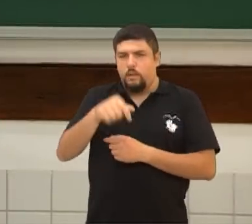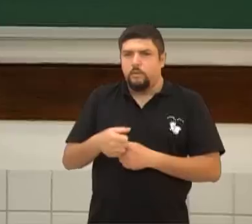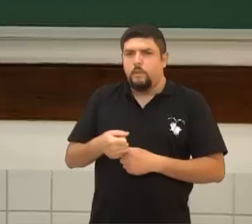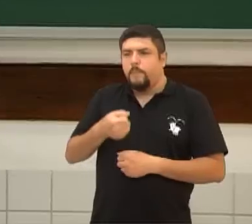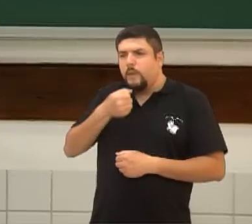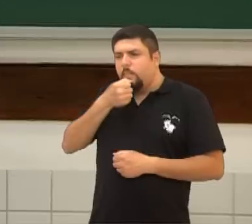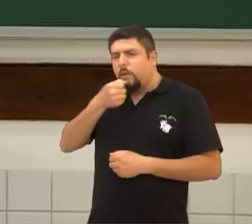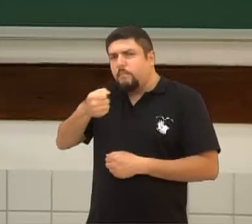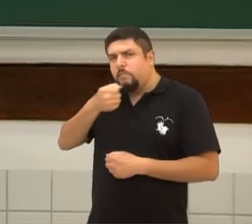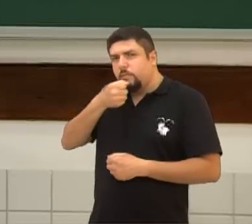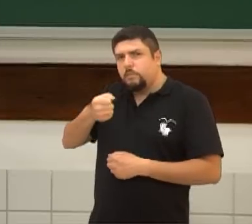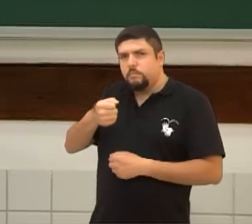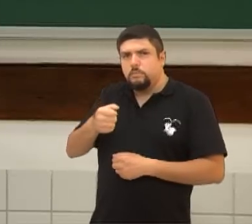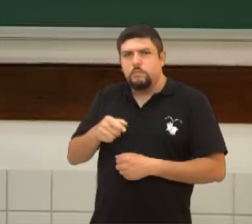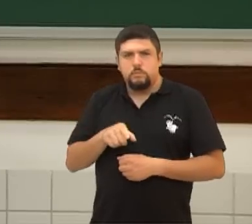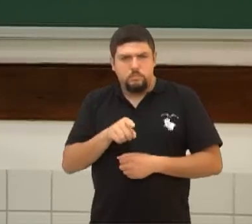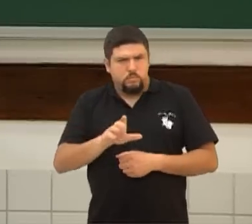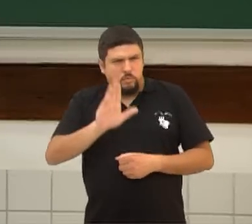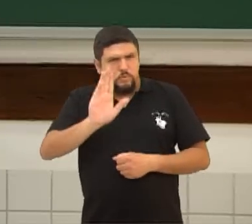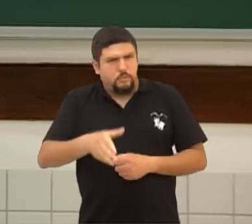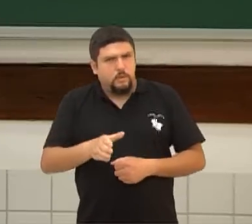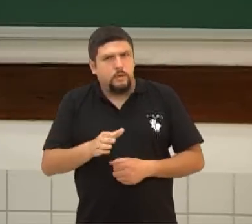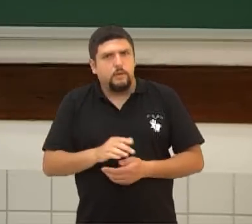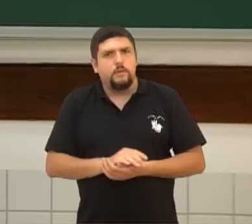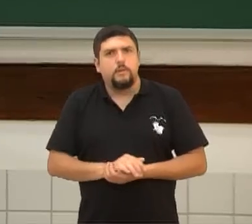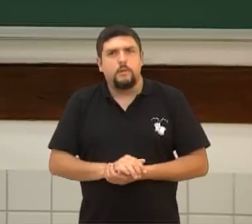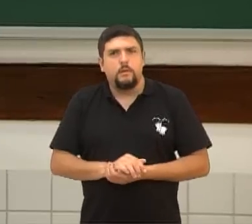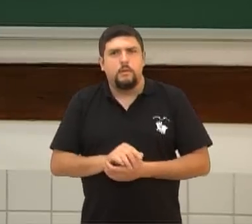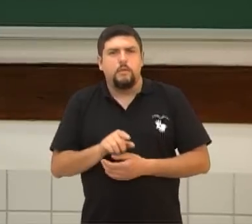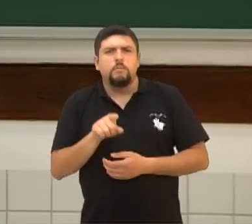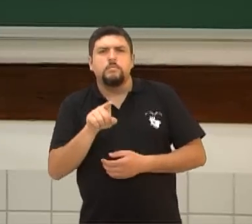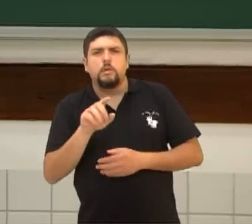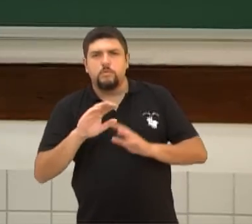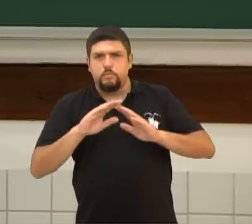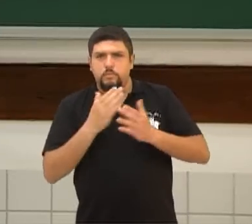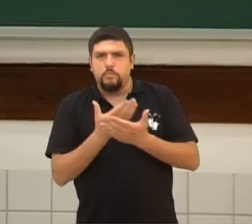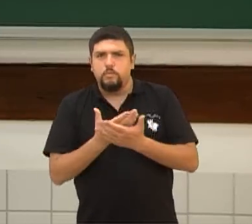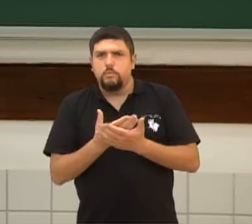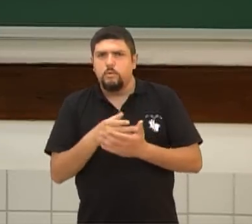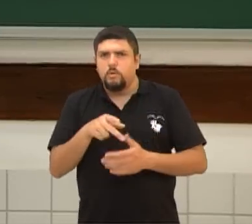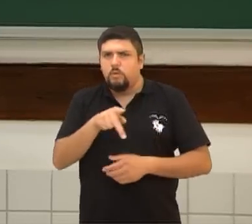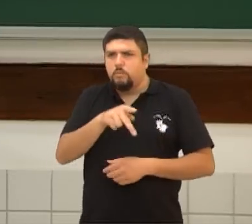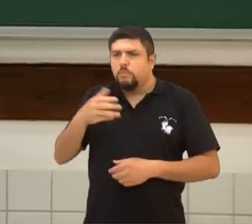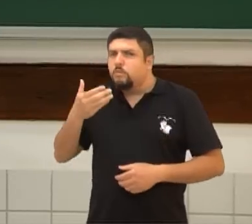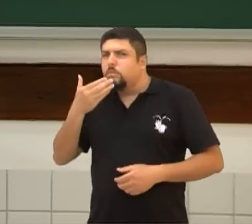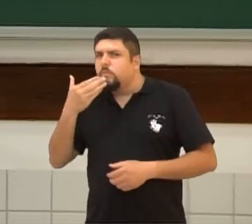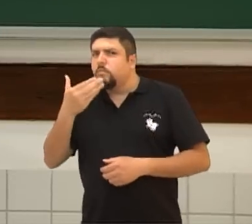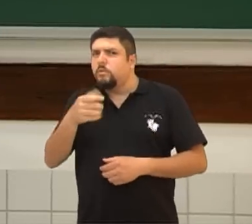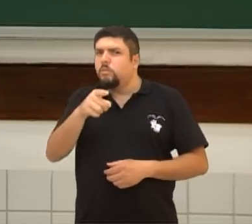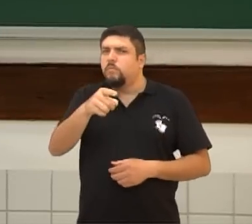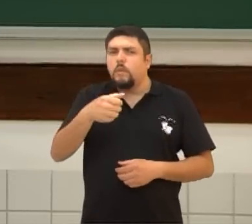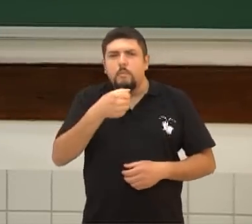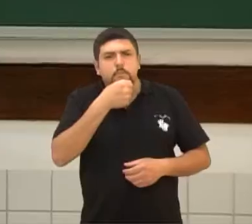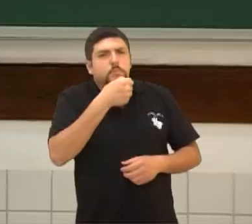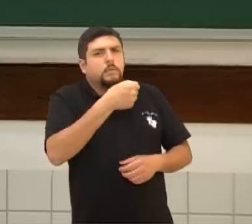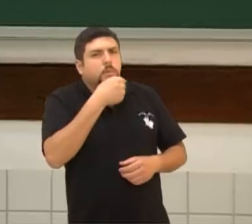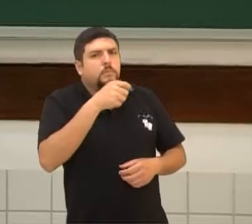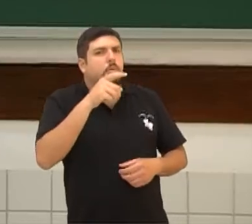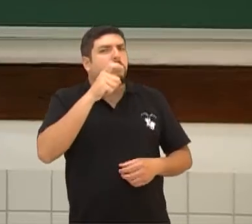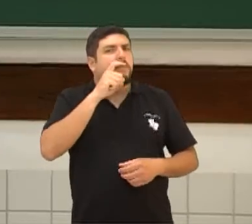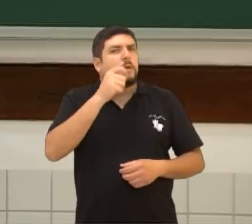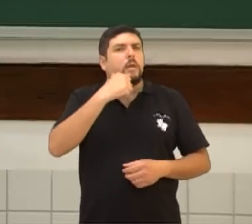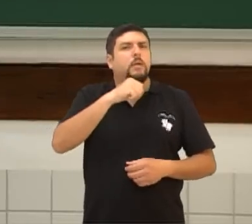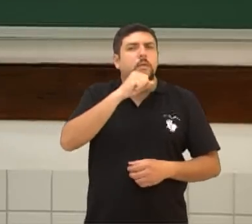entrevista. Você já participou de alguma entrevista? Na sua escola, a professora já pediu que você fizesse uma entrevista com seus pais, com